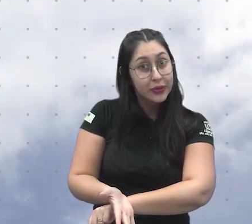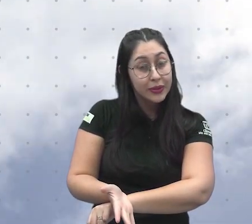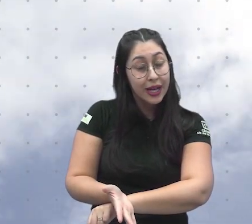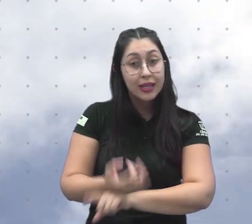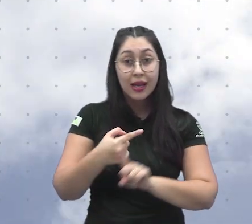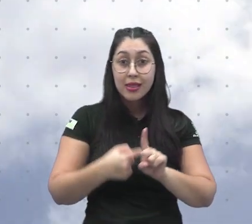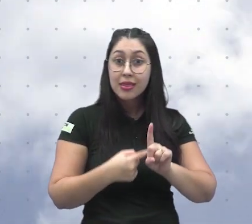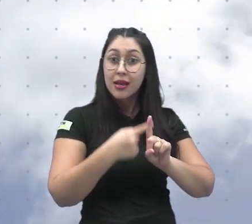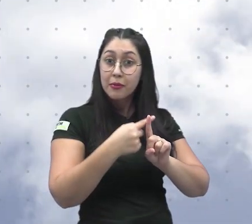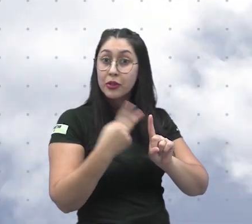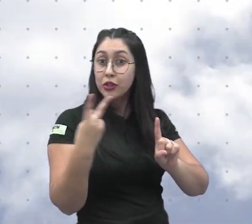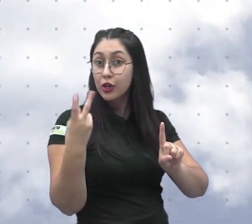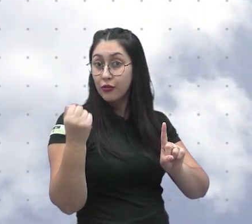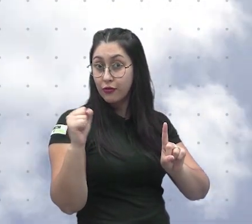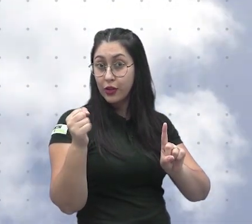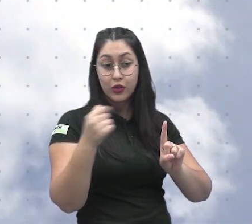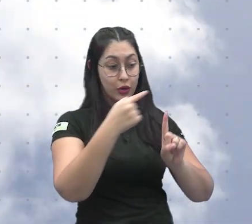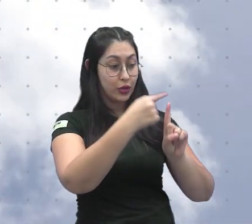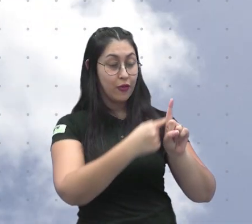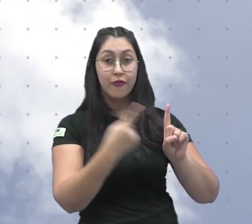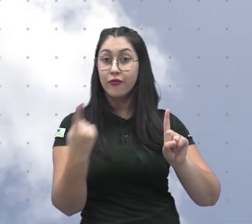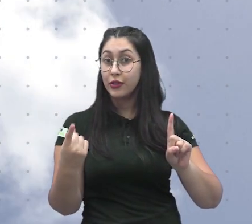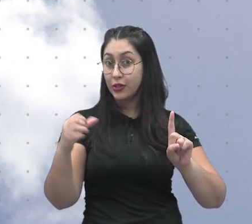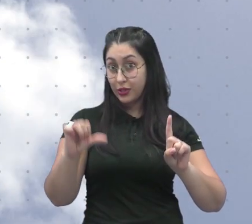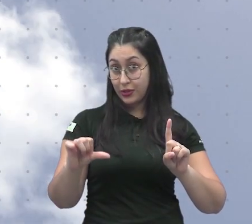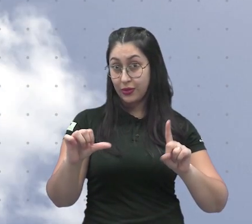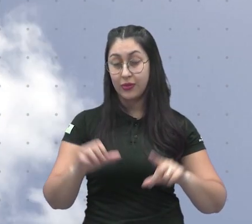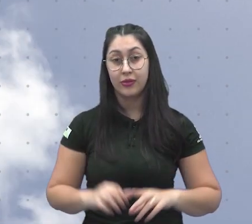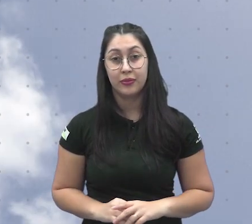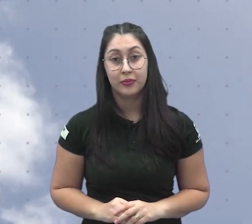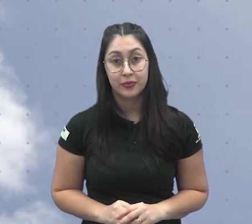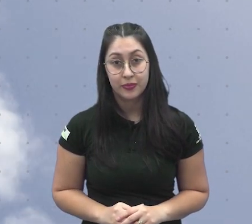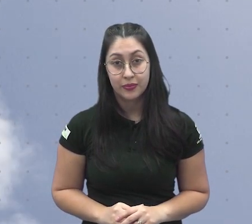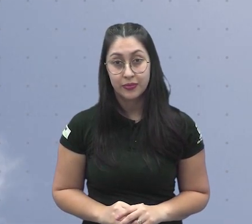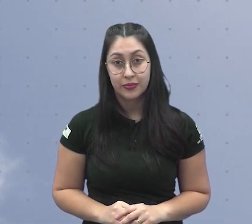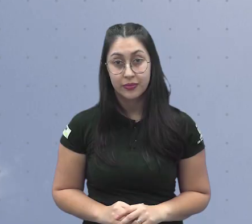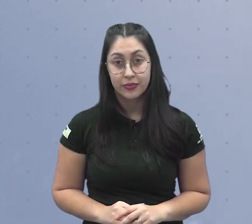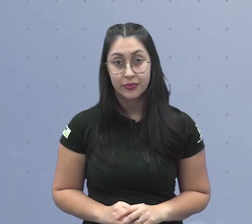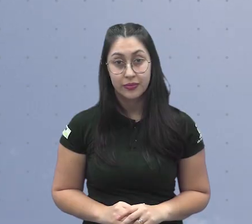madrugada. Temperaturas que variam entre 28 e 19 graus.